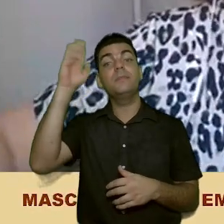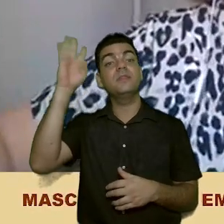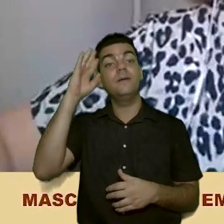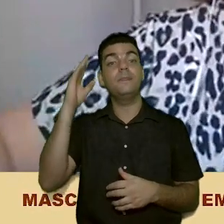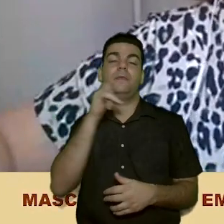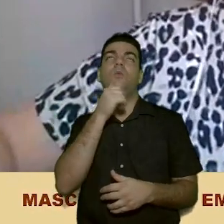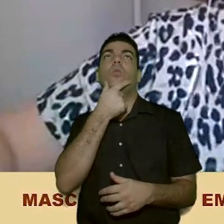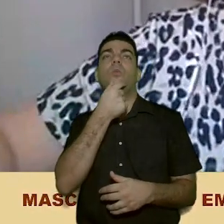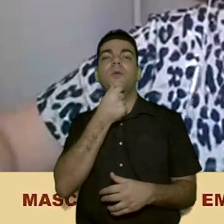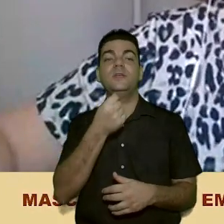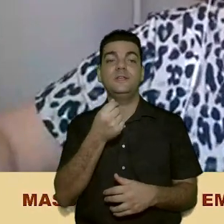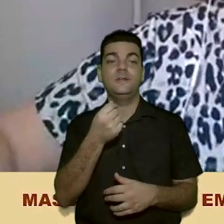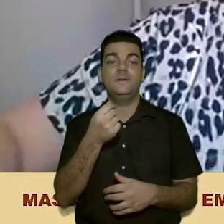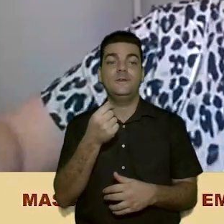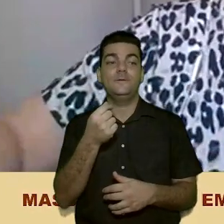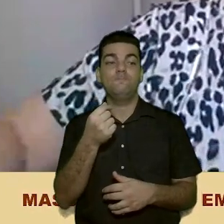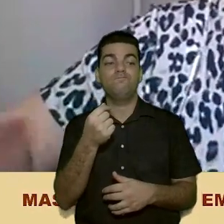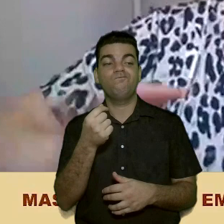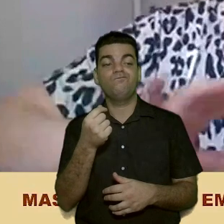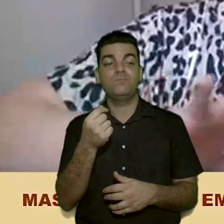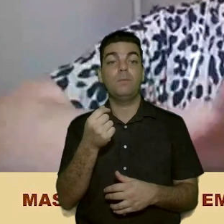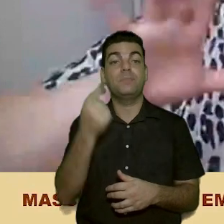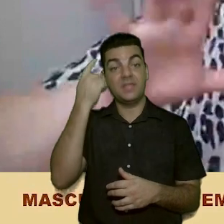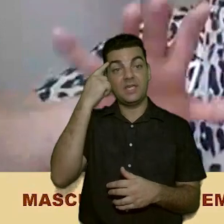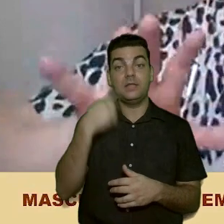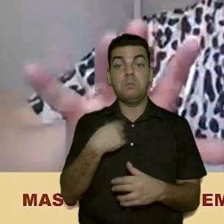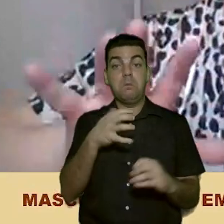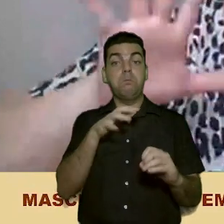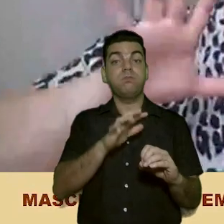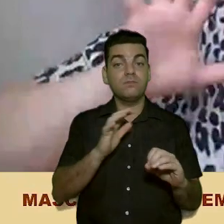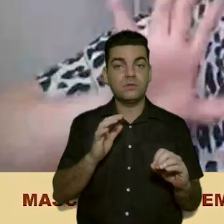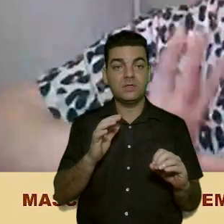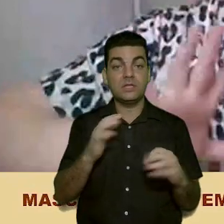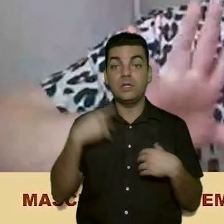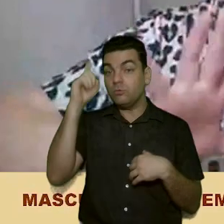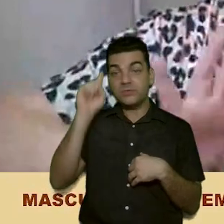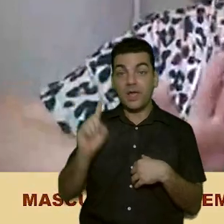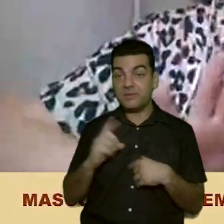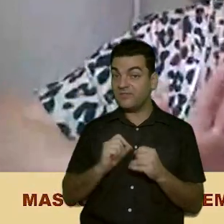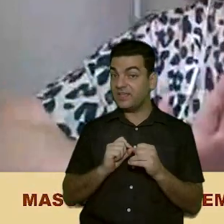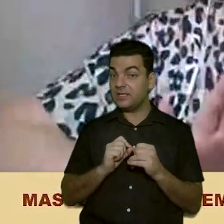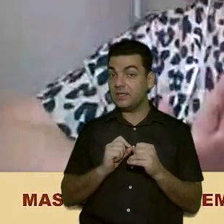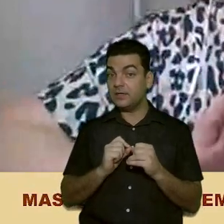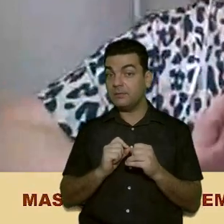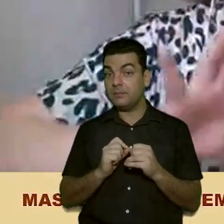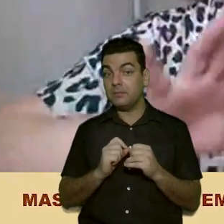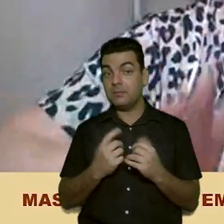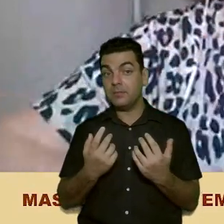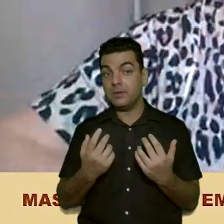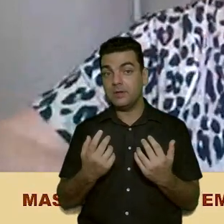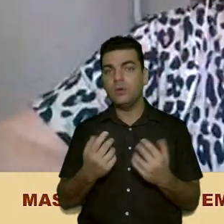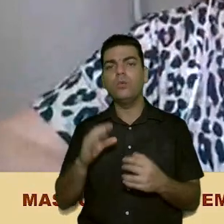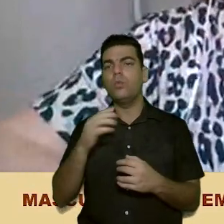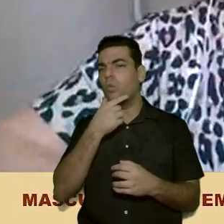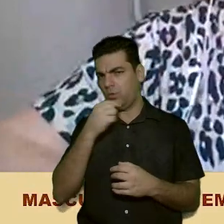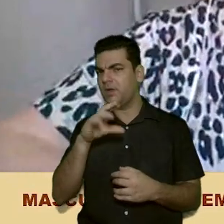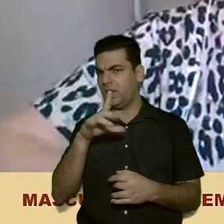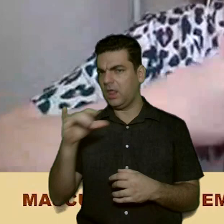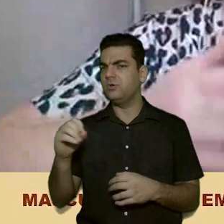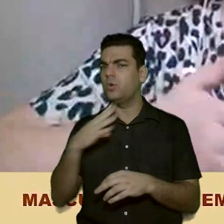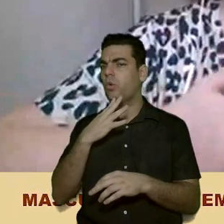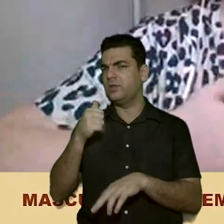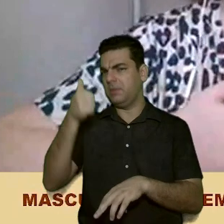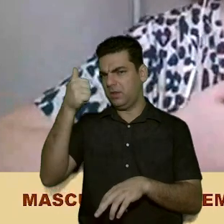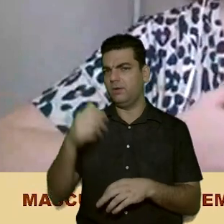que acontece? As pessoas, elas estão... Quando elas não se dão conta, quando um homem pode se dar conta que, eventualmente, ele cometeu um estupro, sem